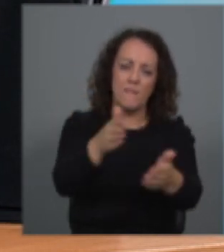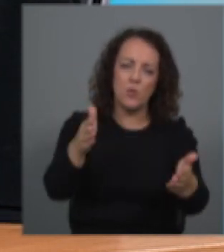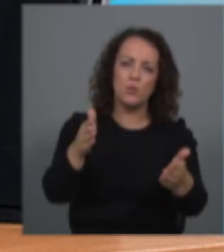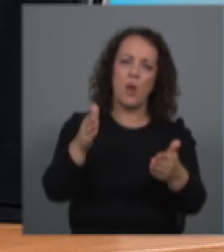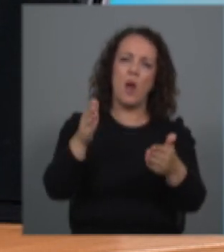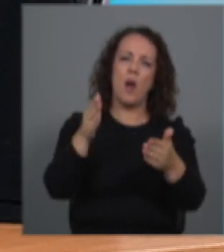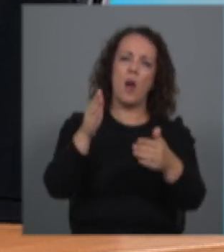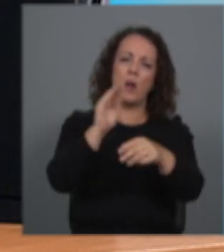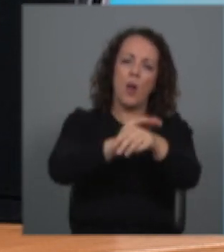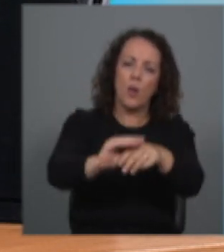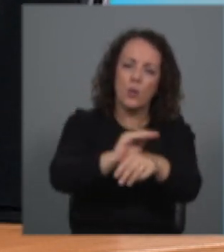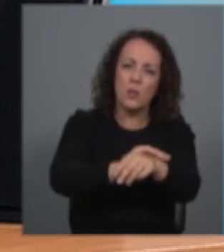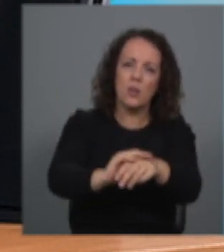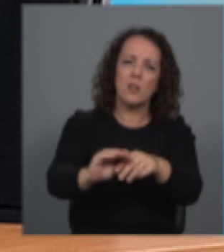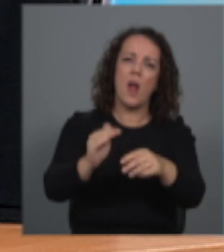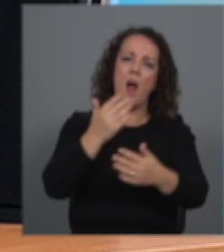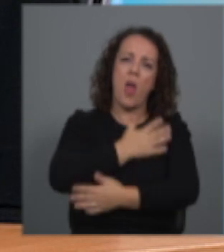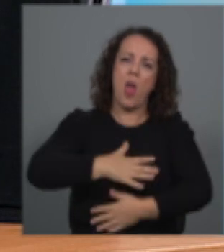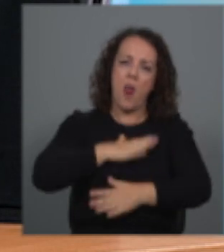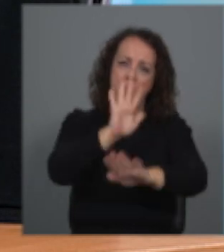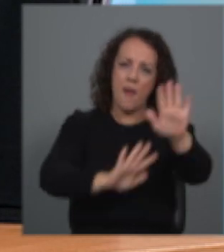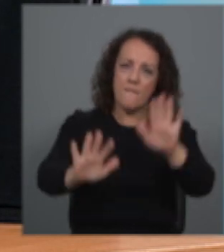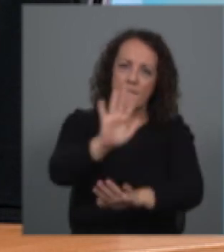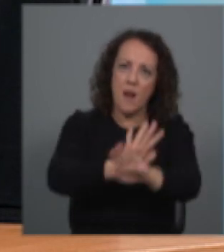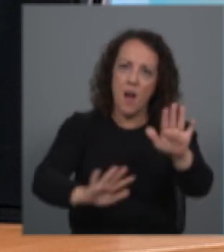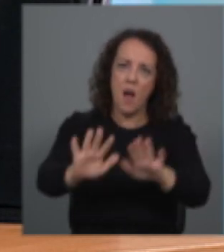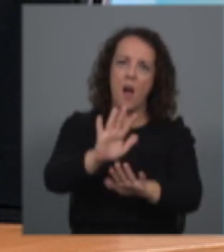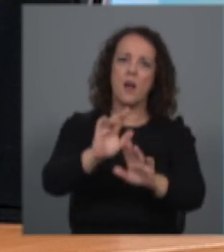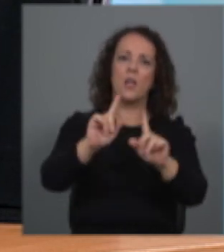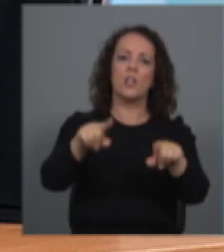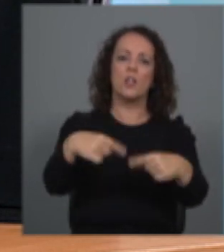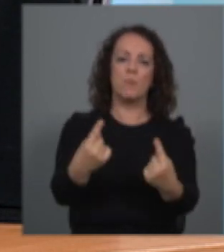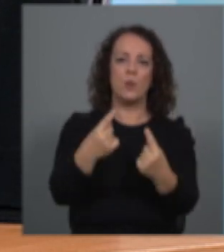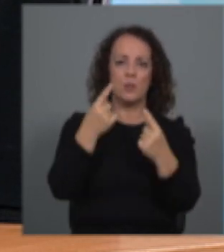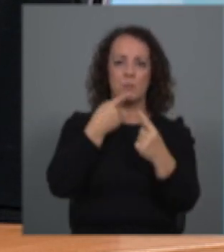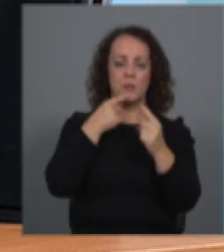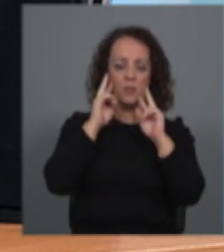Ele descobre que também ele é um leproso, que também ele precisa ser amado.